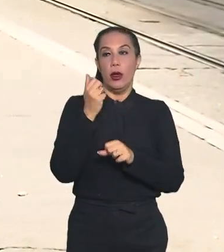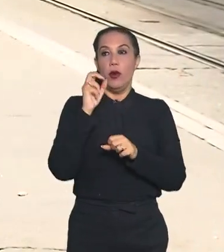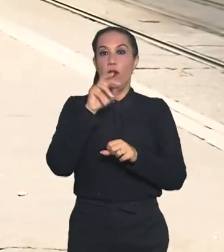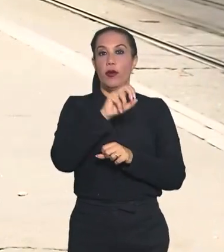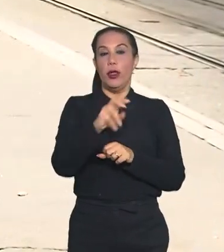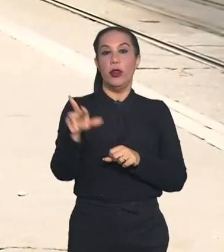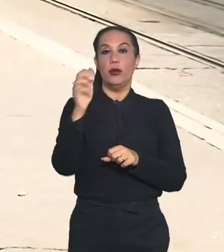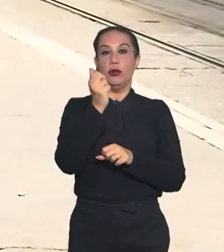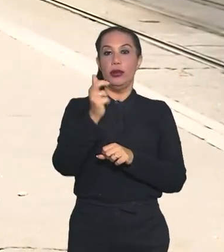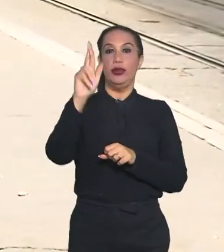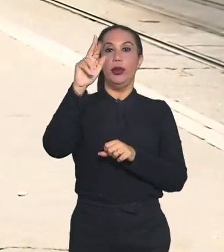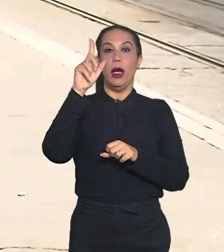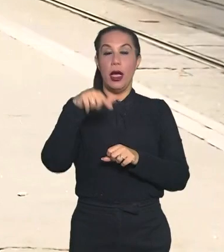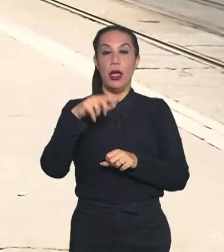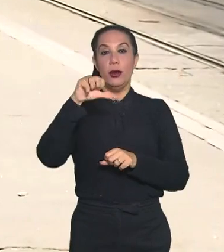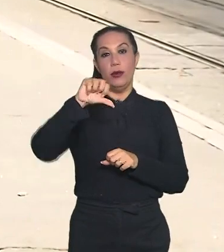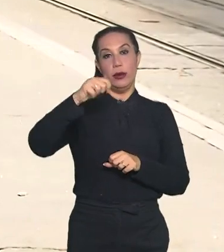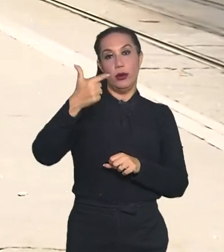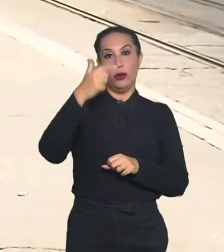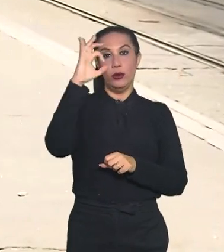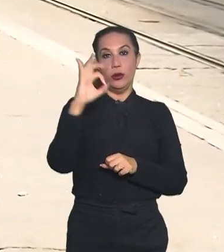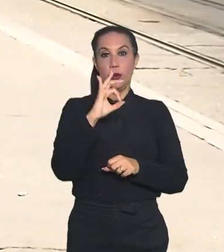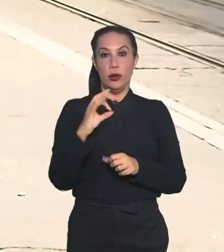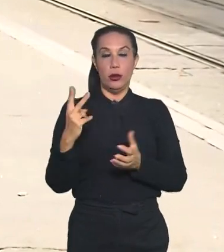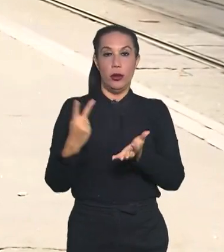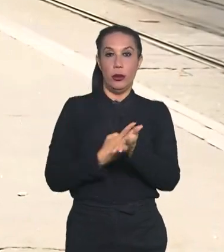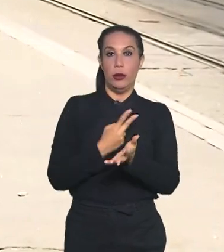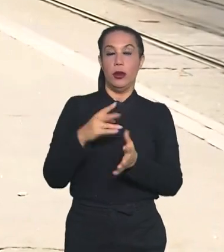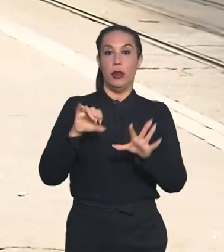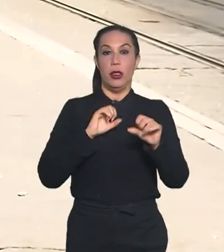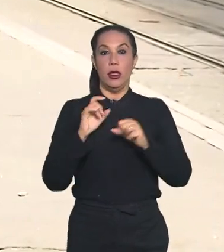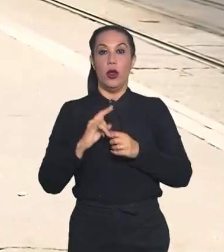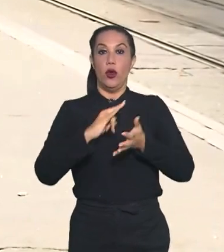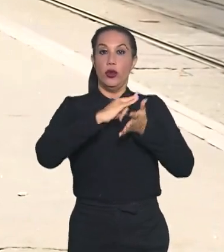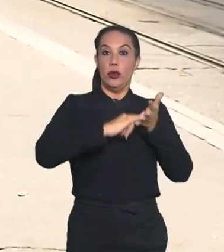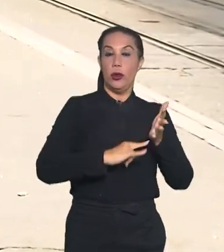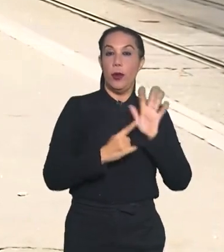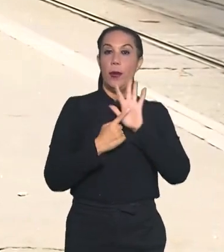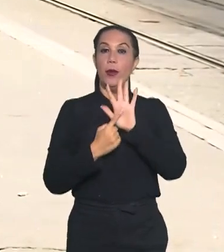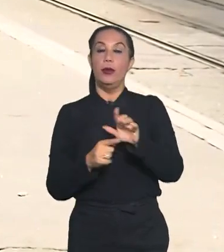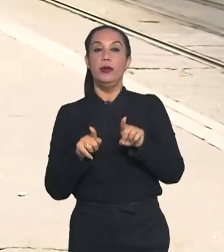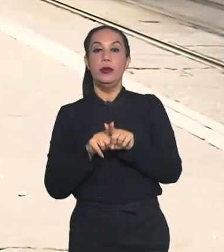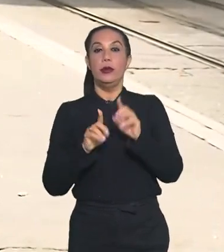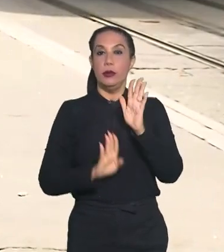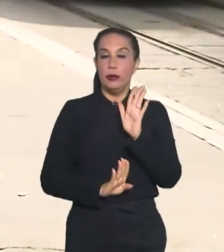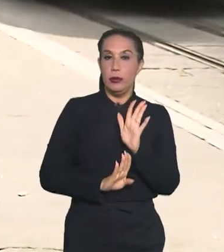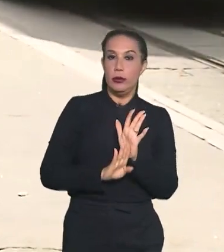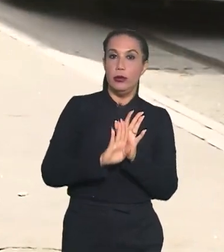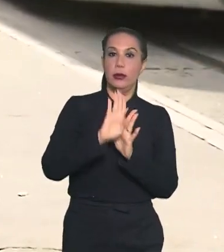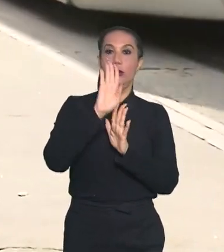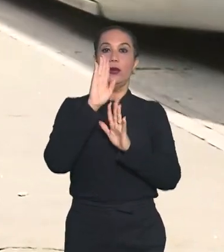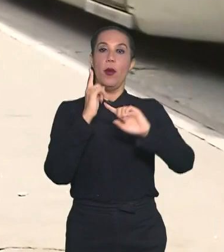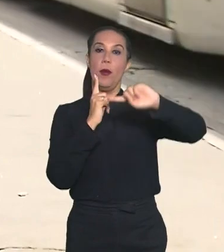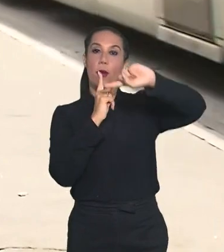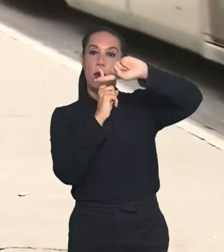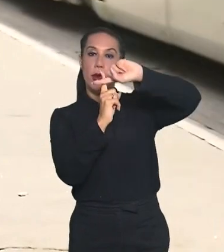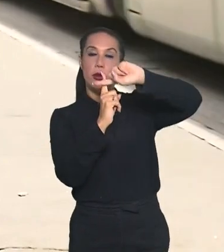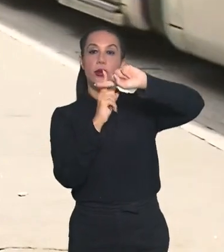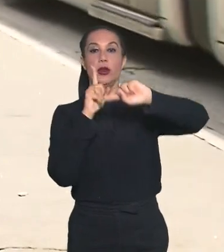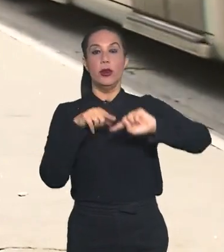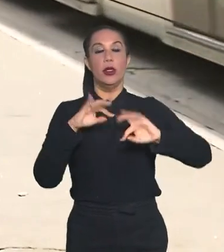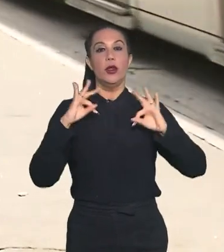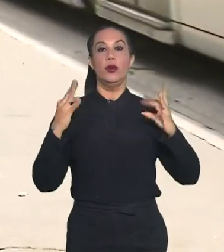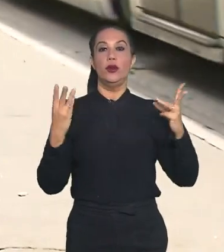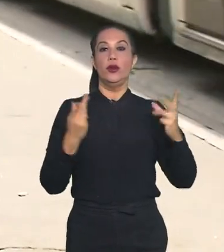O coronavírus é responsável por 92% dos casos. O boletim indica ainda o crescimento de casos positivos em todas